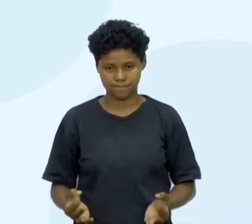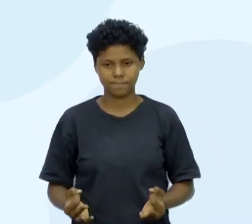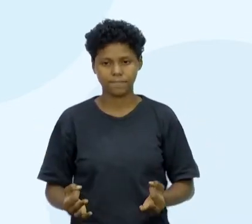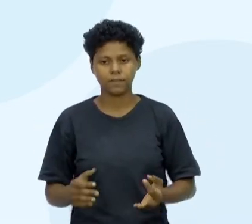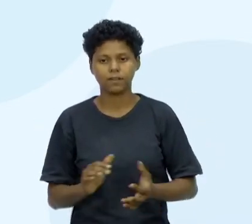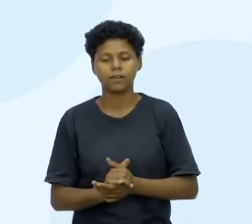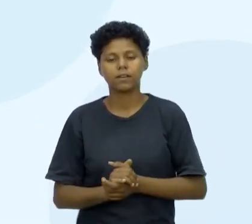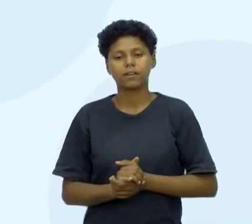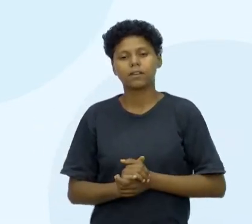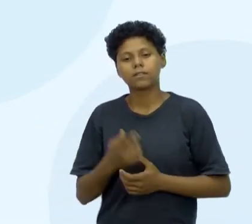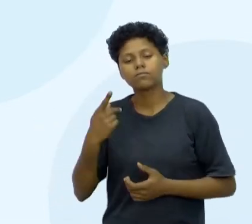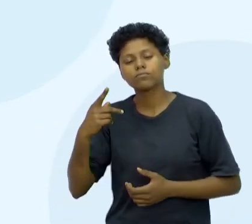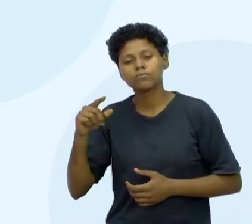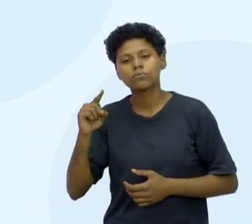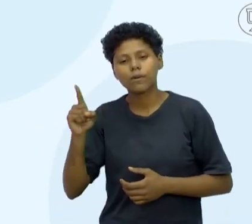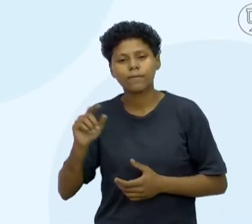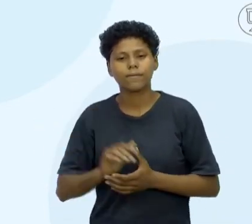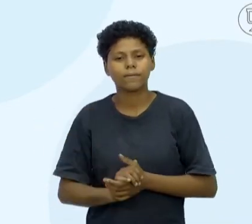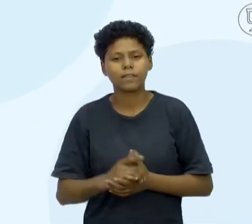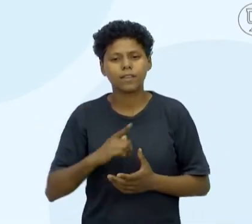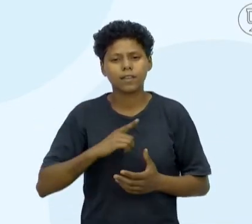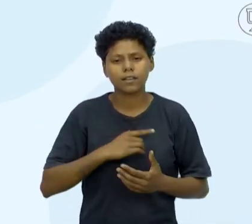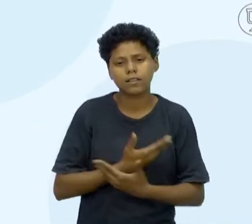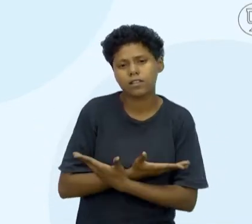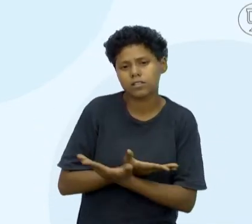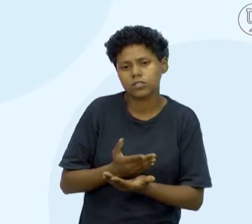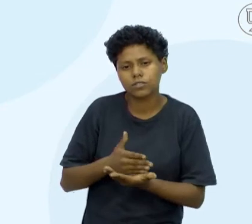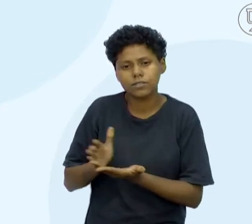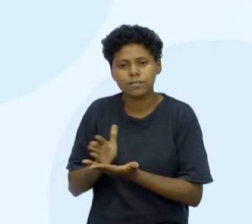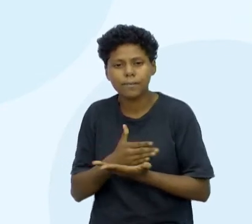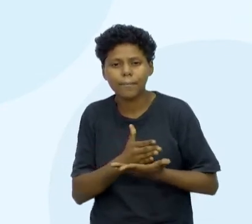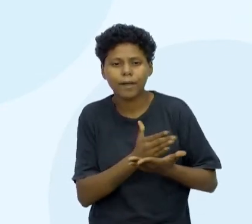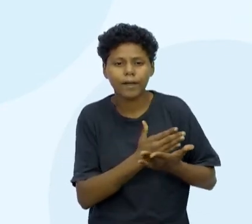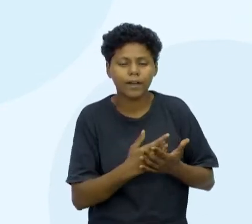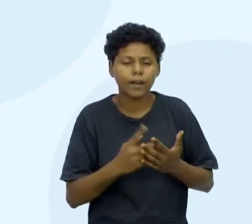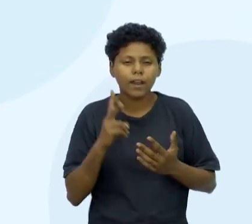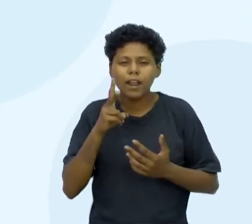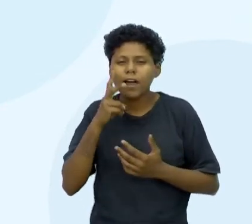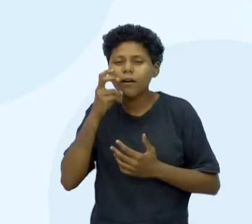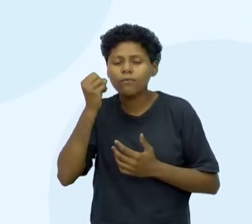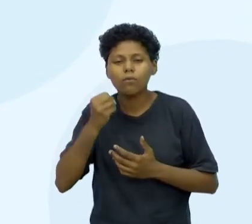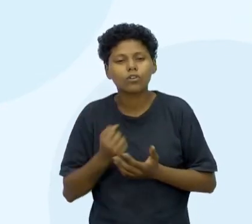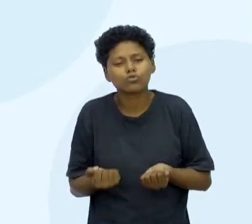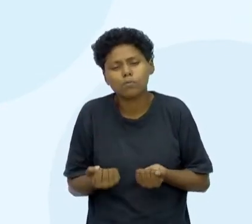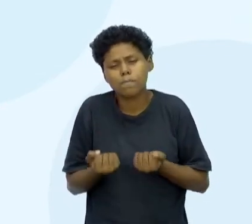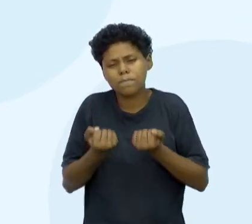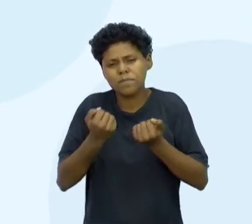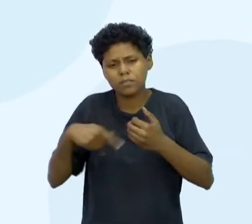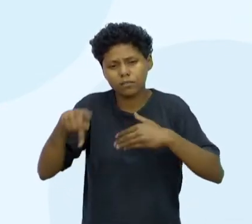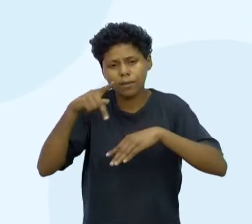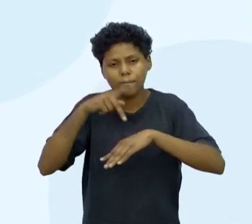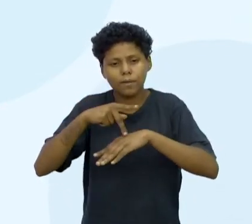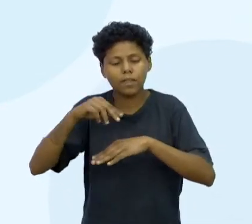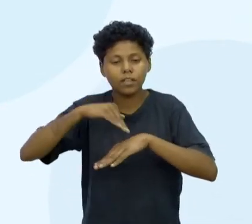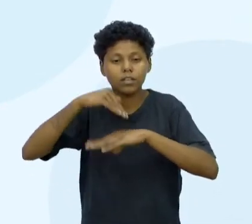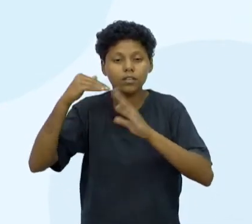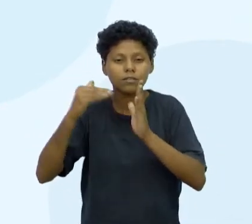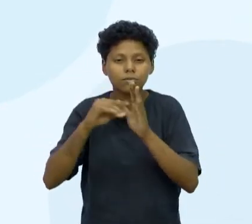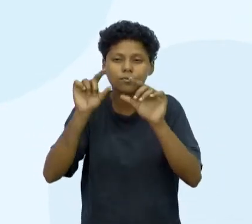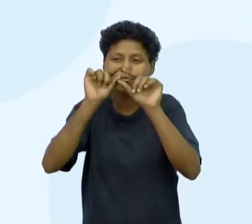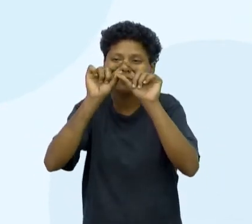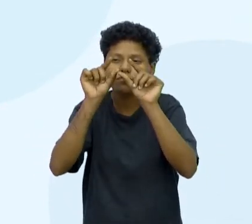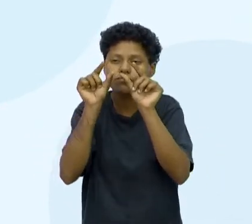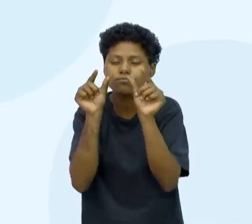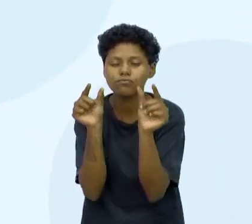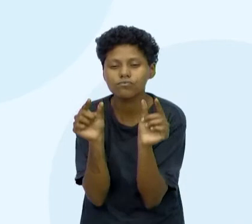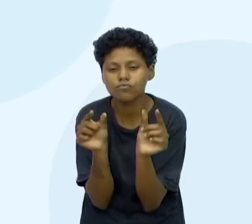vez está distribuindo a força nesta pedra e nessa outra, e toda a estrutura então é uma